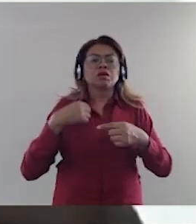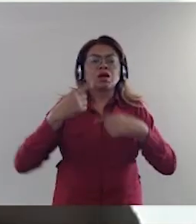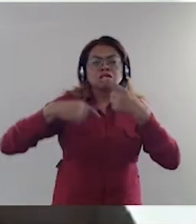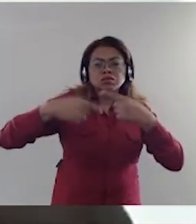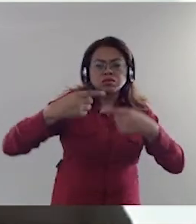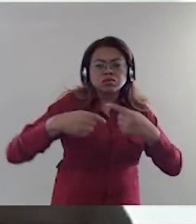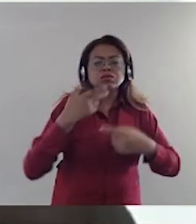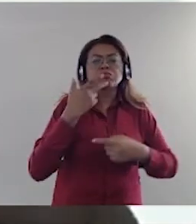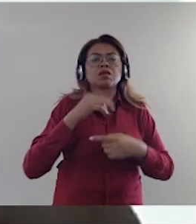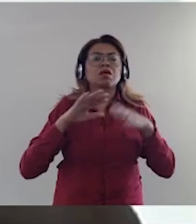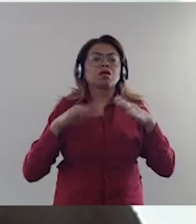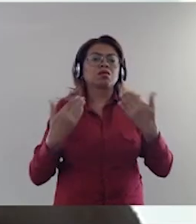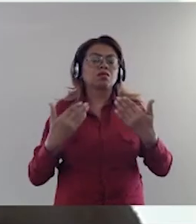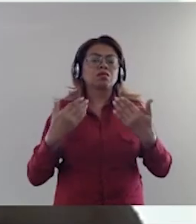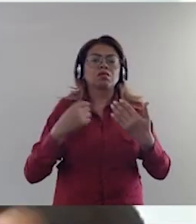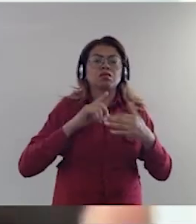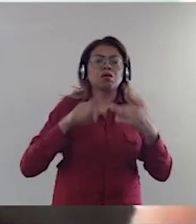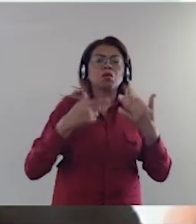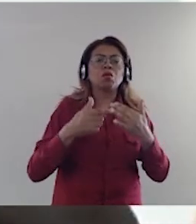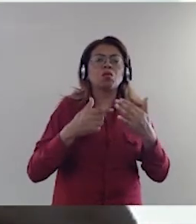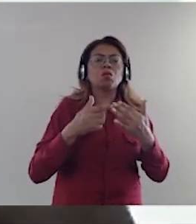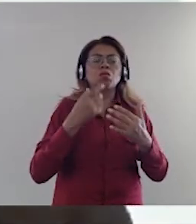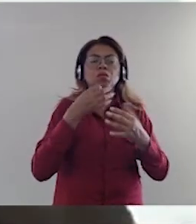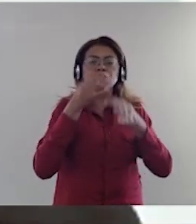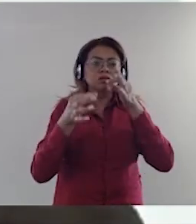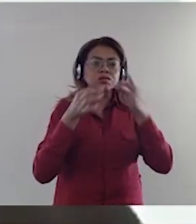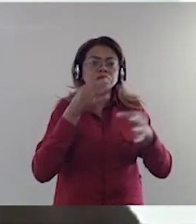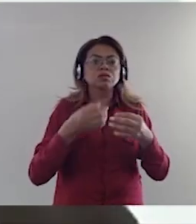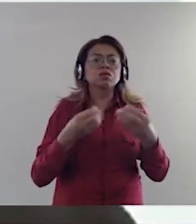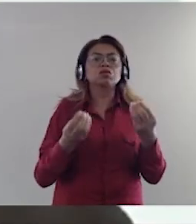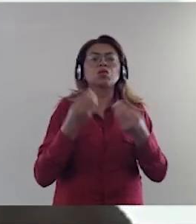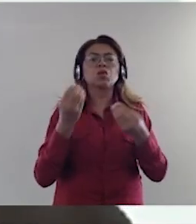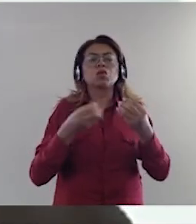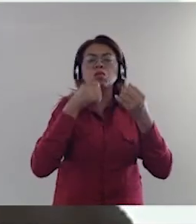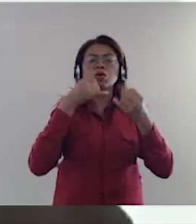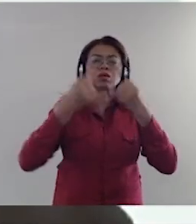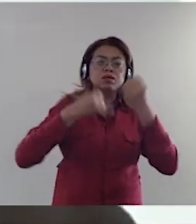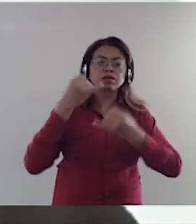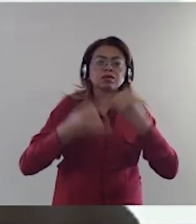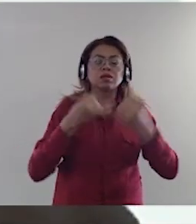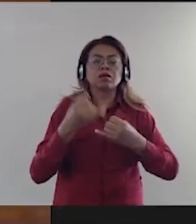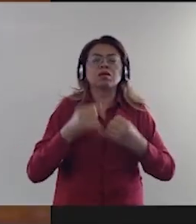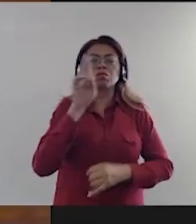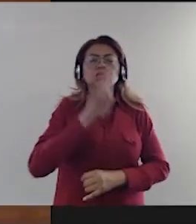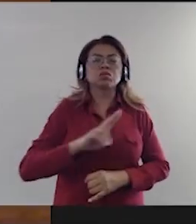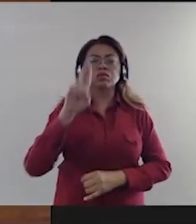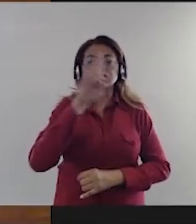certas questões, como, por exemplo, a utilização de imóveis